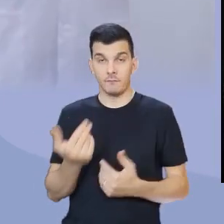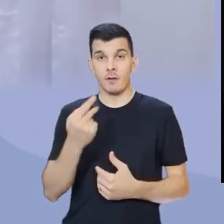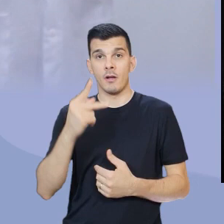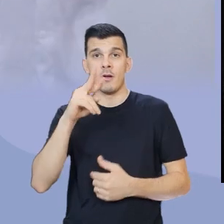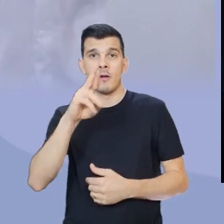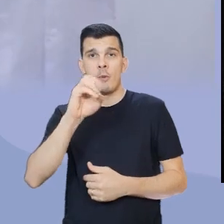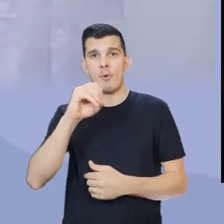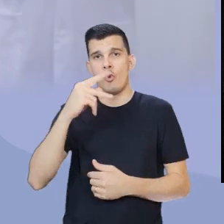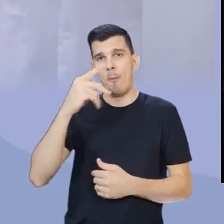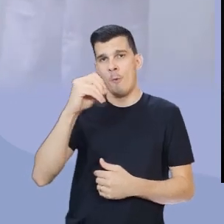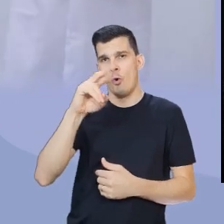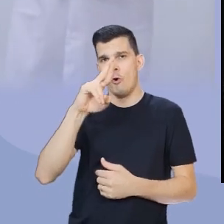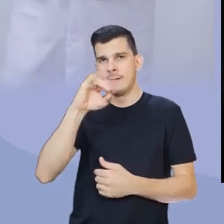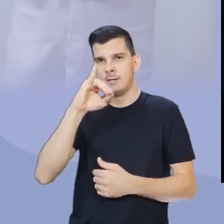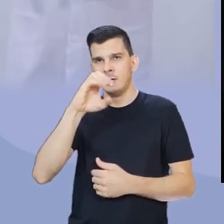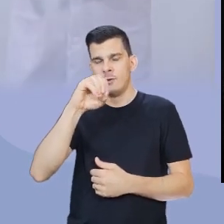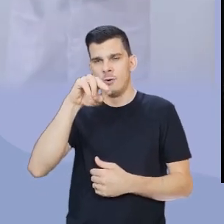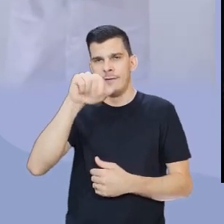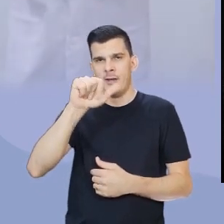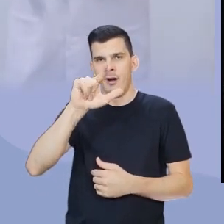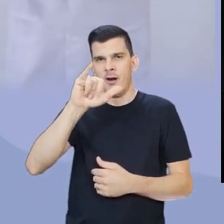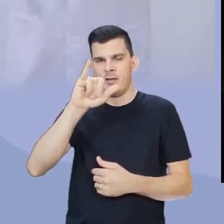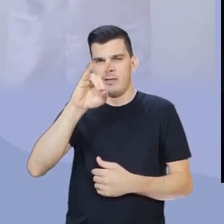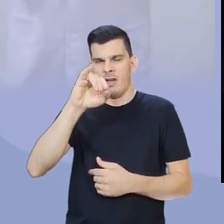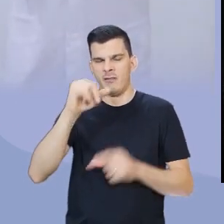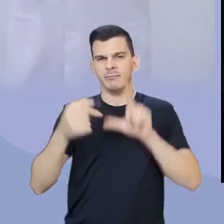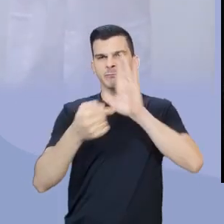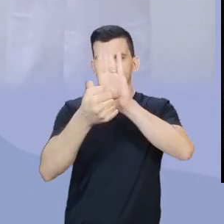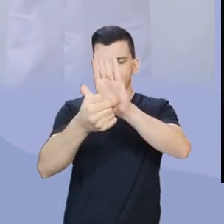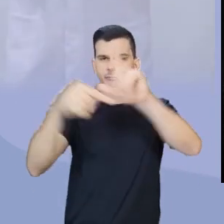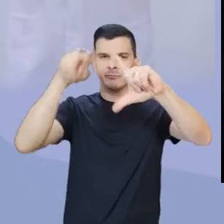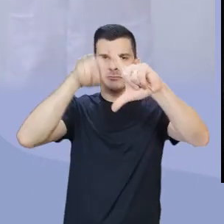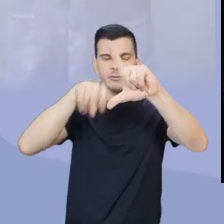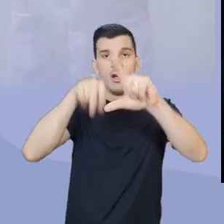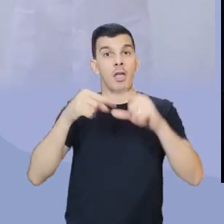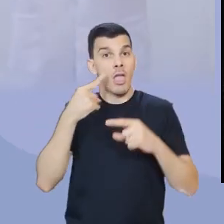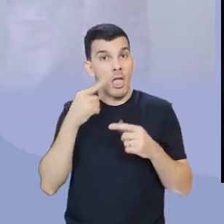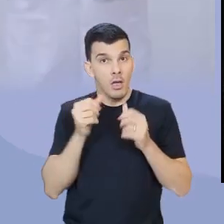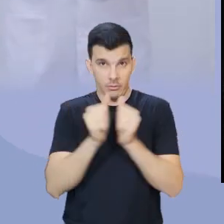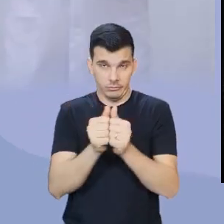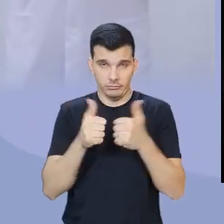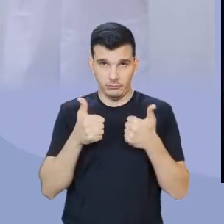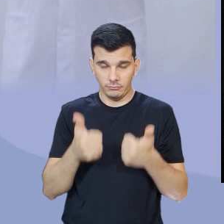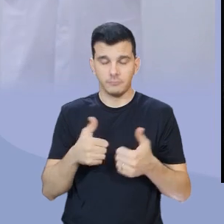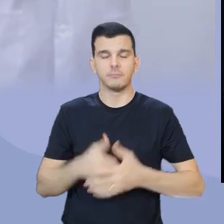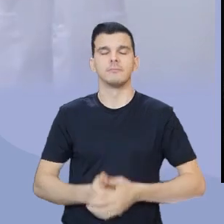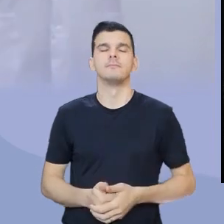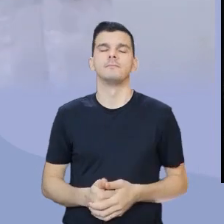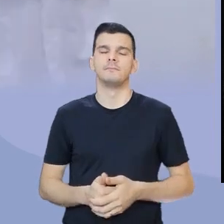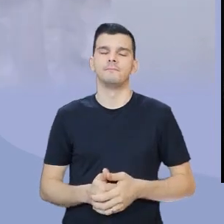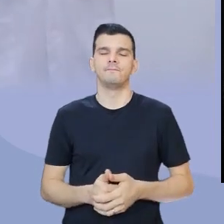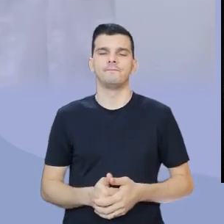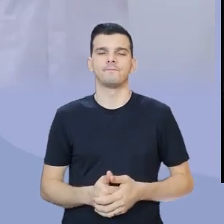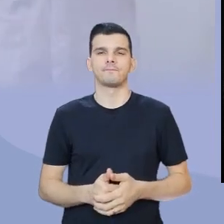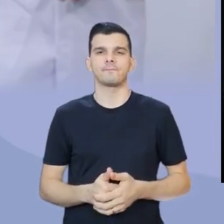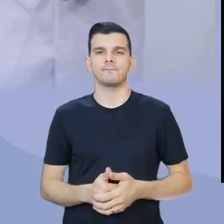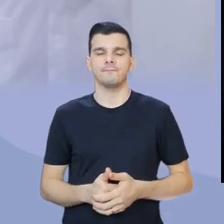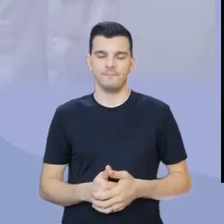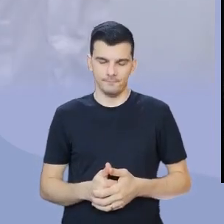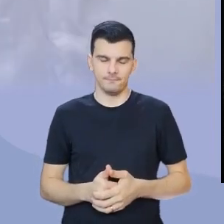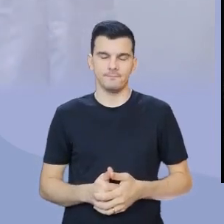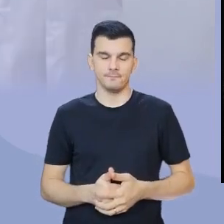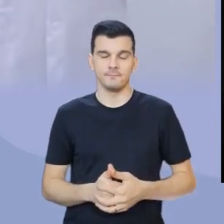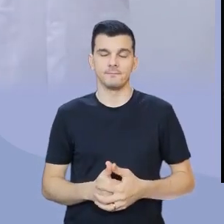a questão está aparecendo na sua tela, nós vamos ler juntos. Vem comigo e vamos resolver juntos, tá